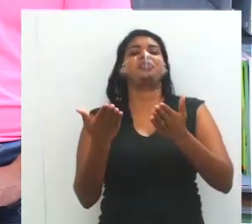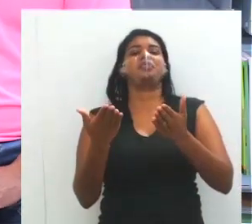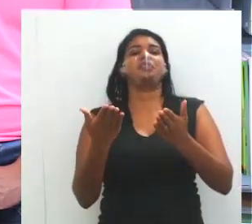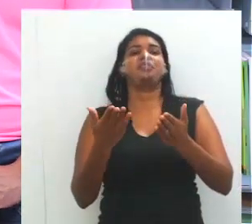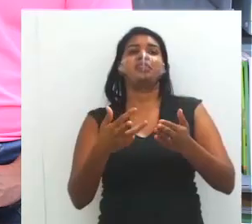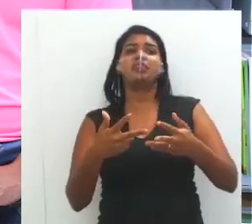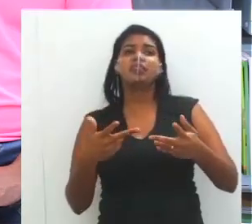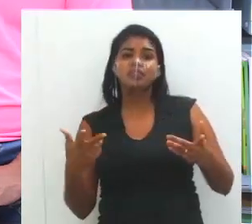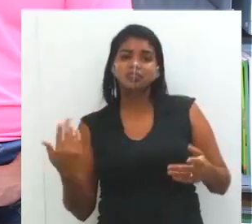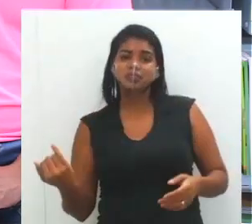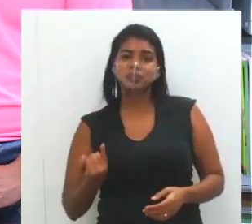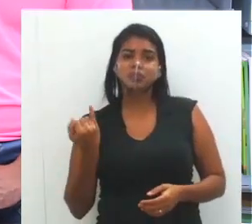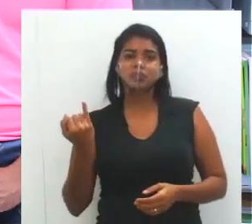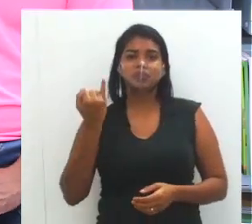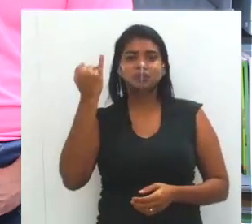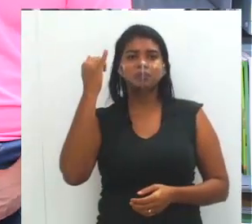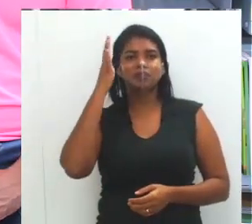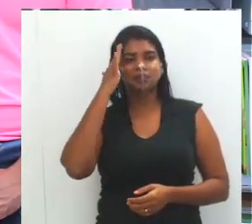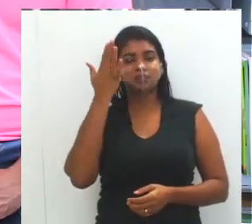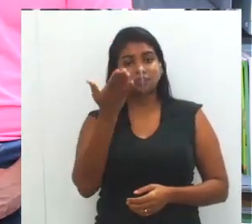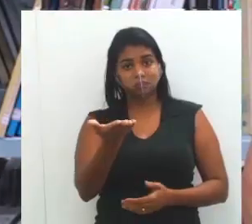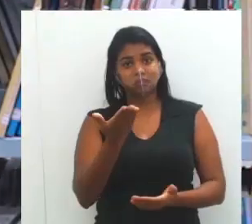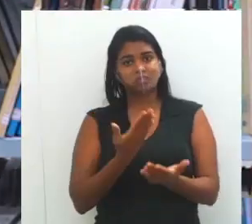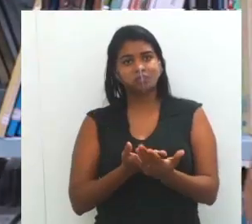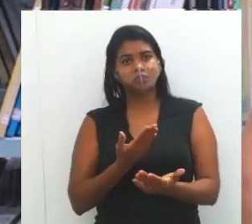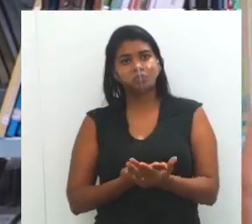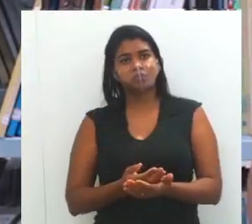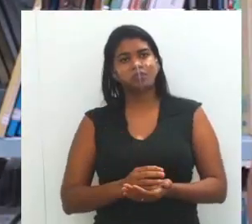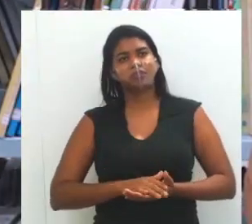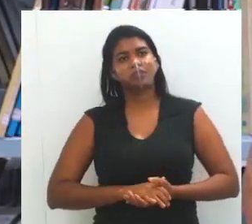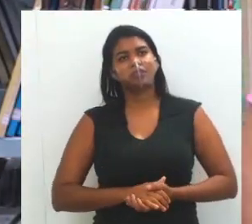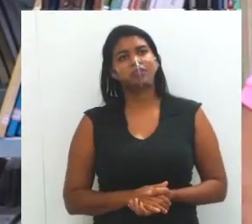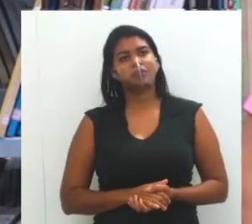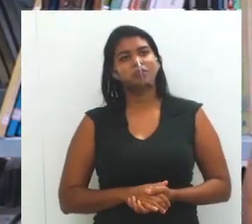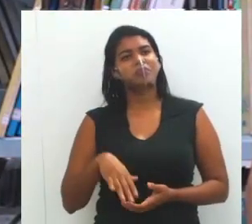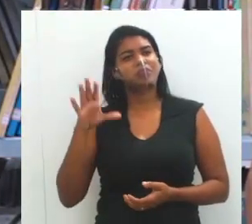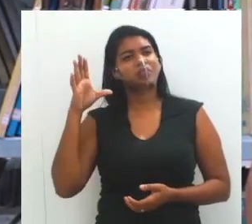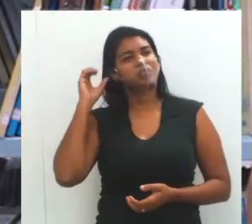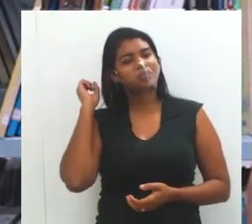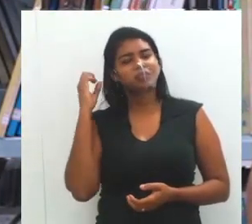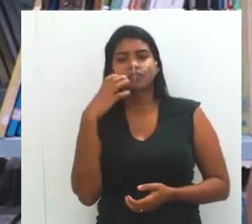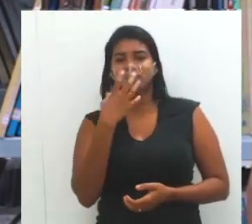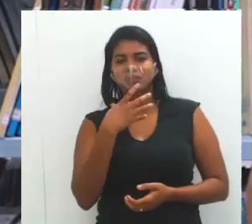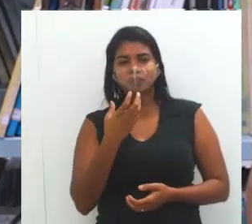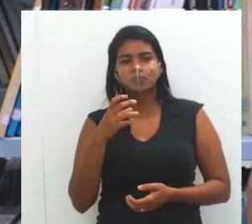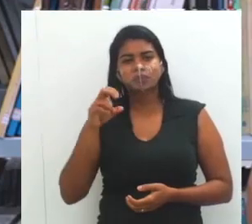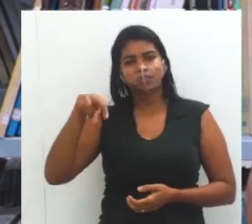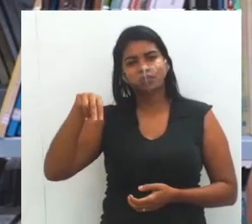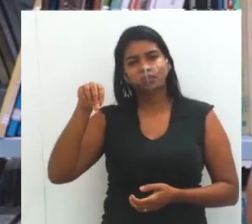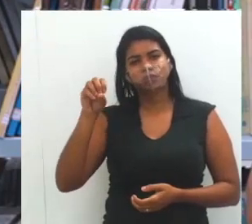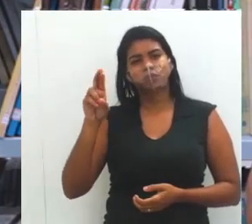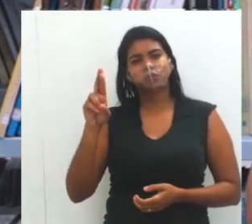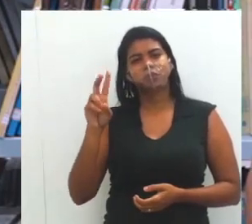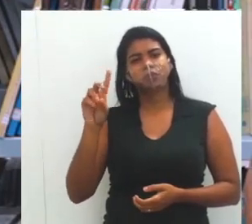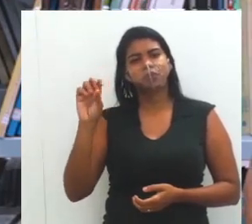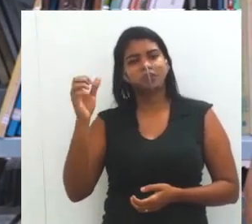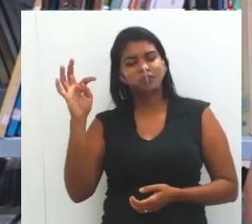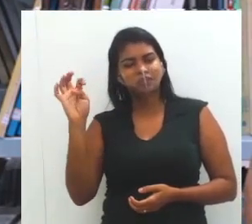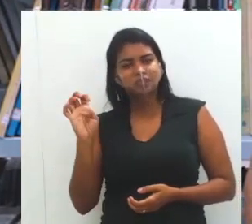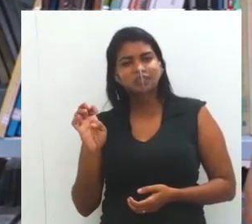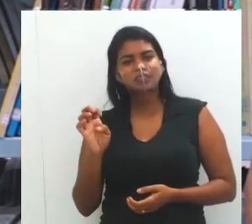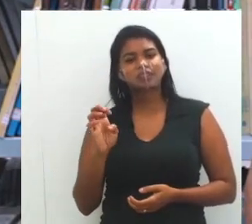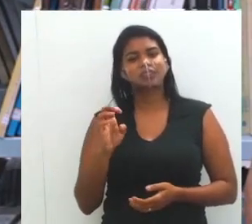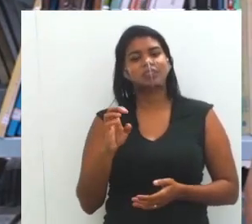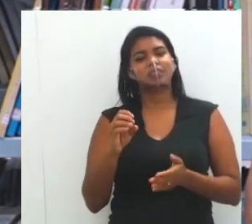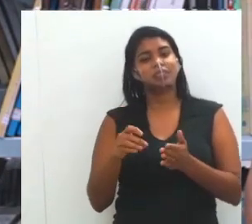que tantos outros, é importante salientar que você, estudante, quando forem escutar cantores nordestinos que fazem, ou eles